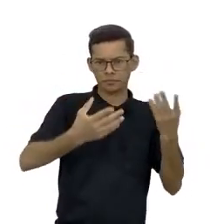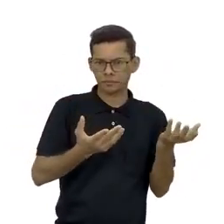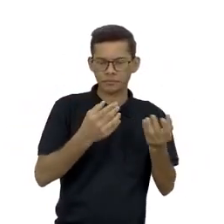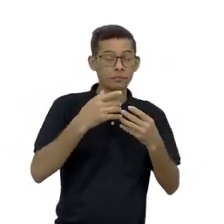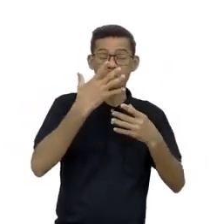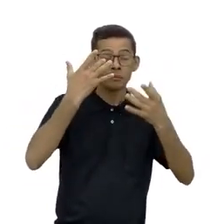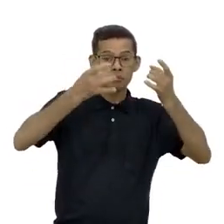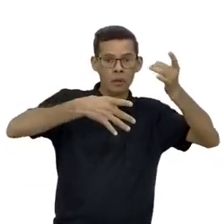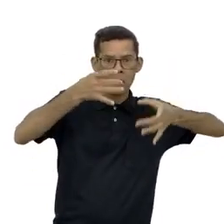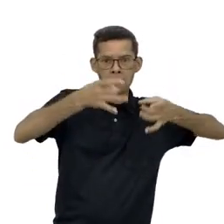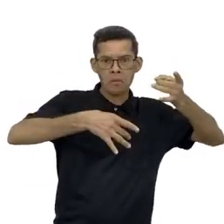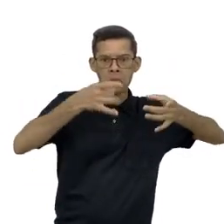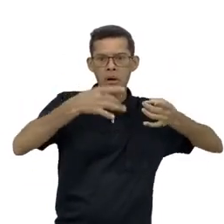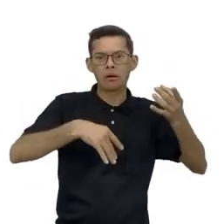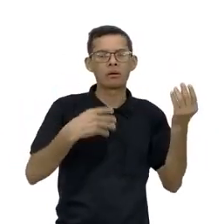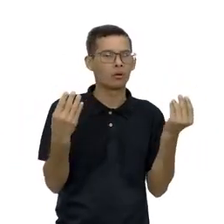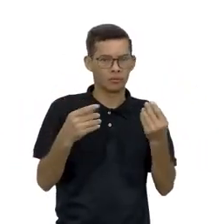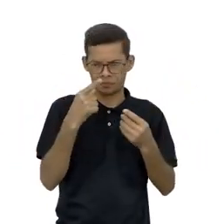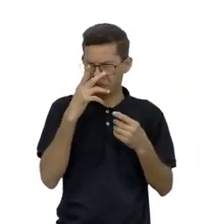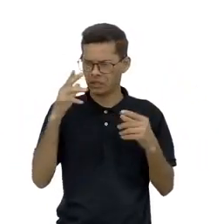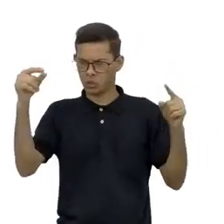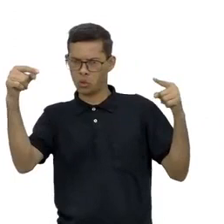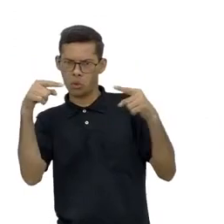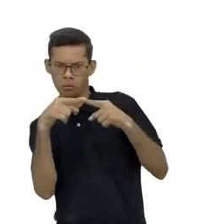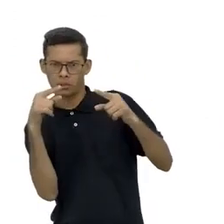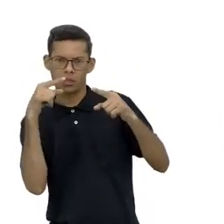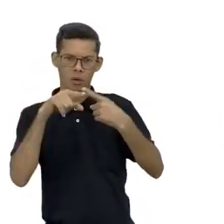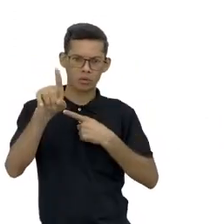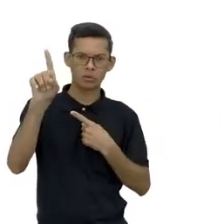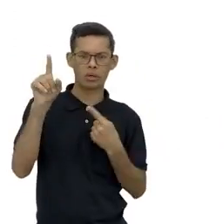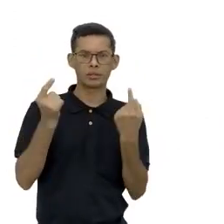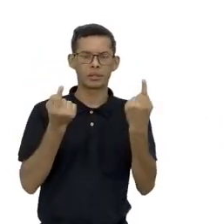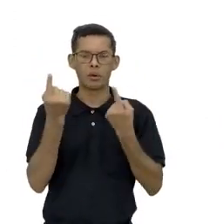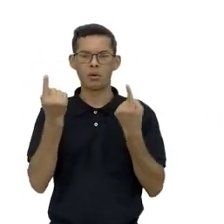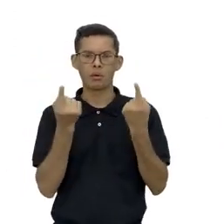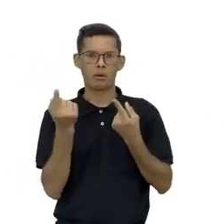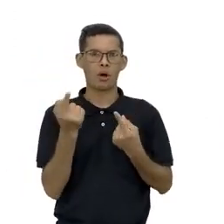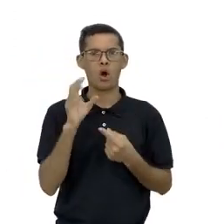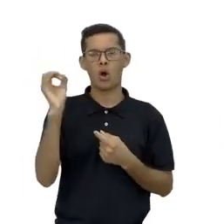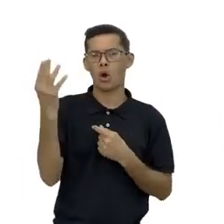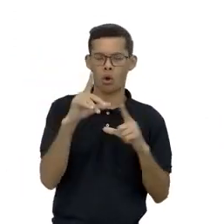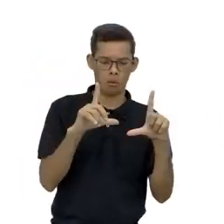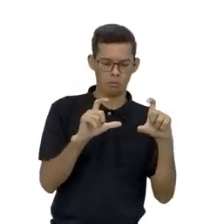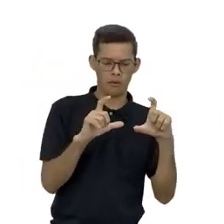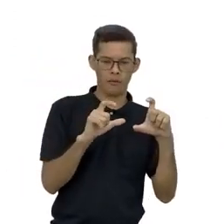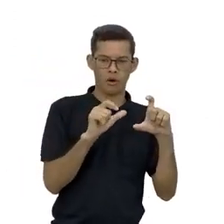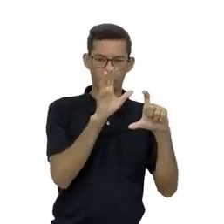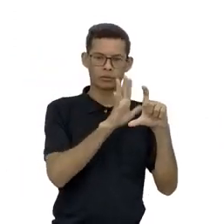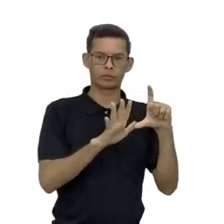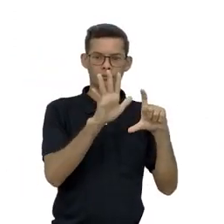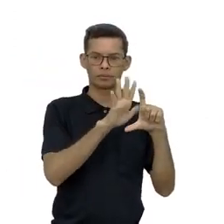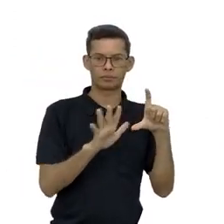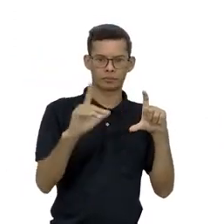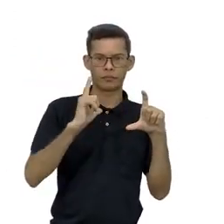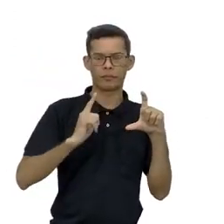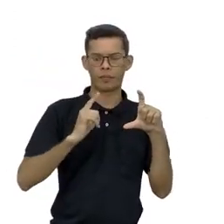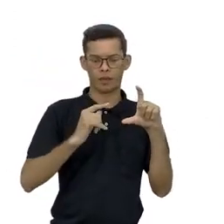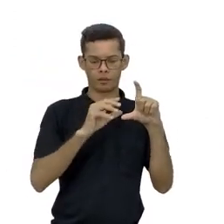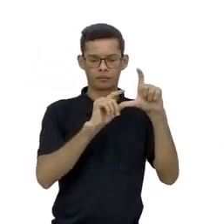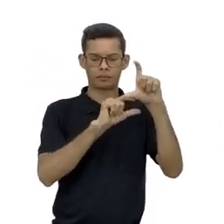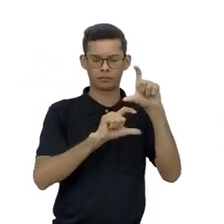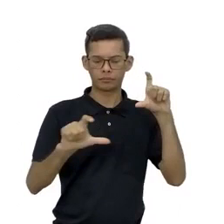outra? Né? Ou, se eu tiver uma fotografia numa reportagem ou